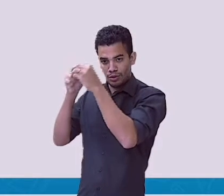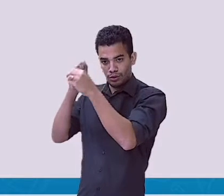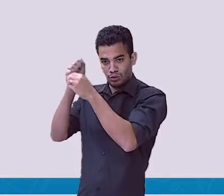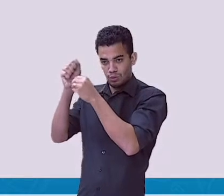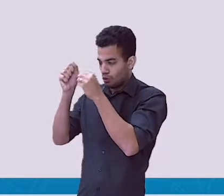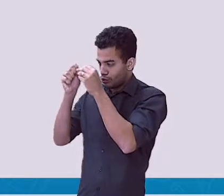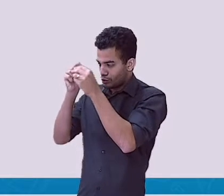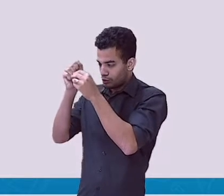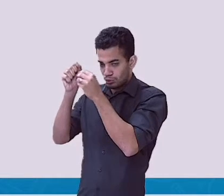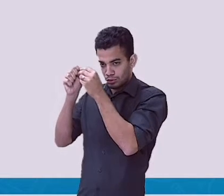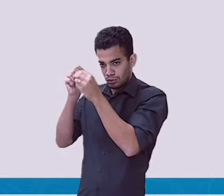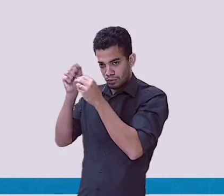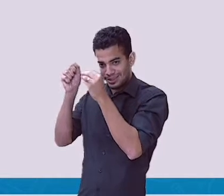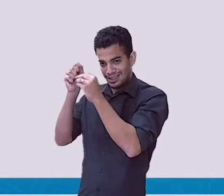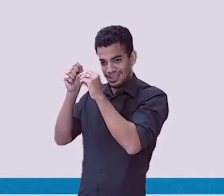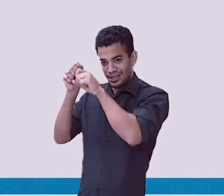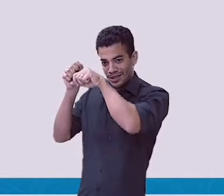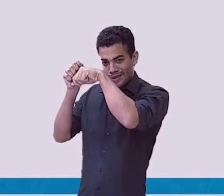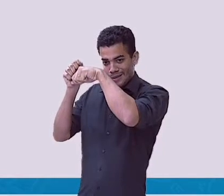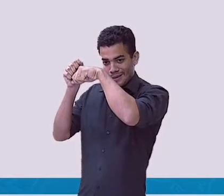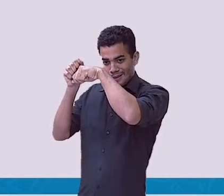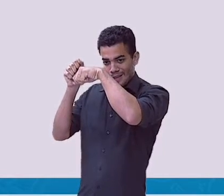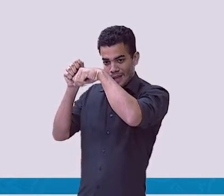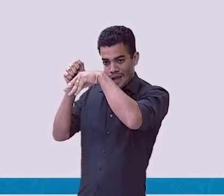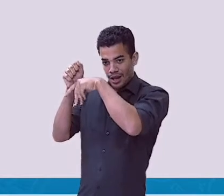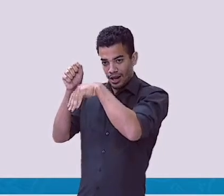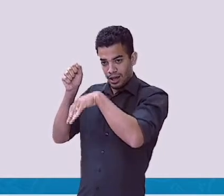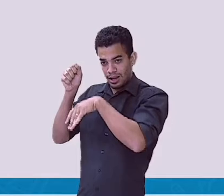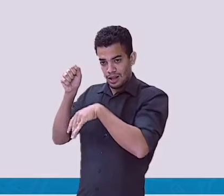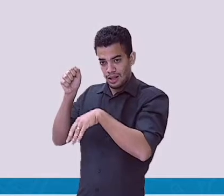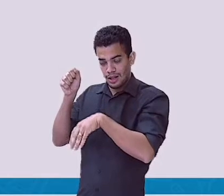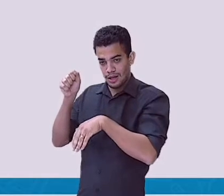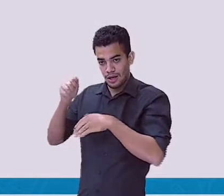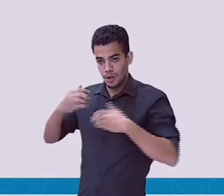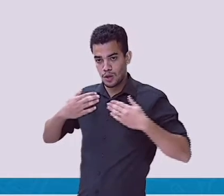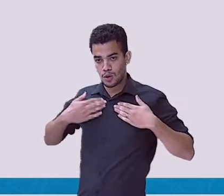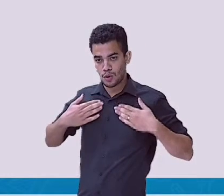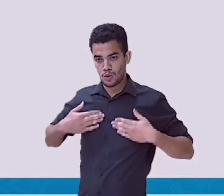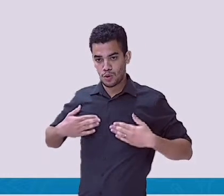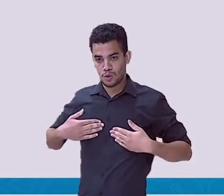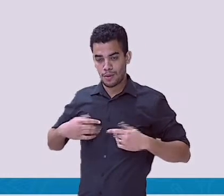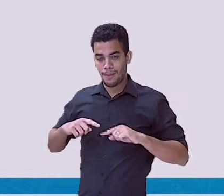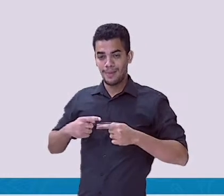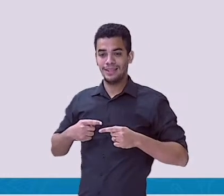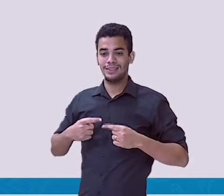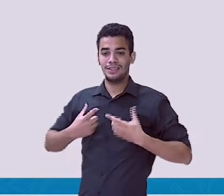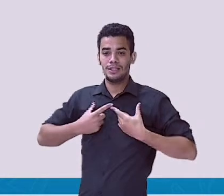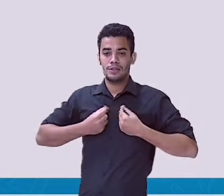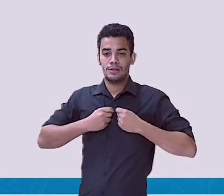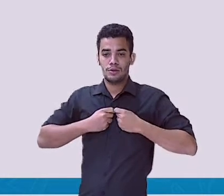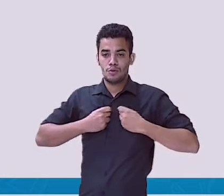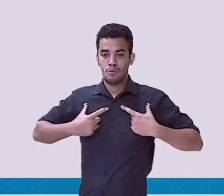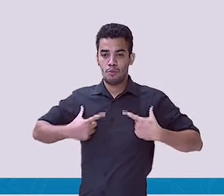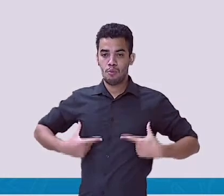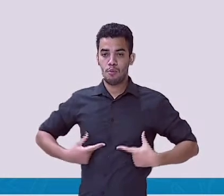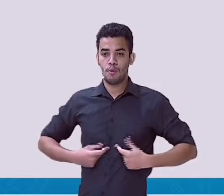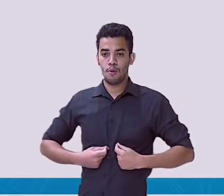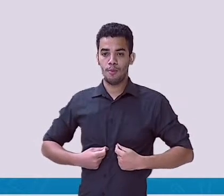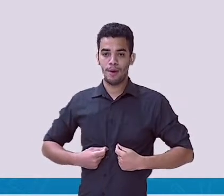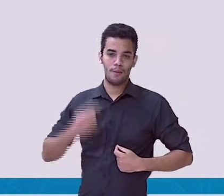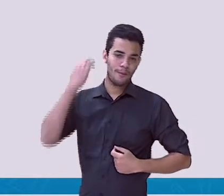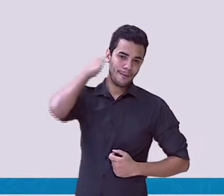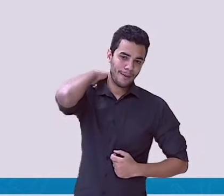esquerdo, vai chegar no átrio esquerdo para ir para o nosso pulmão. Percebem